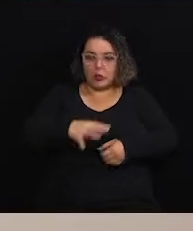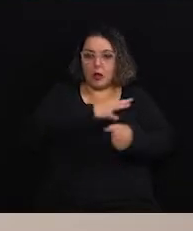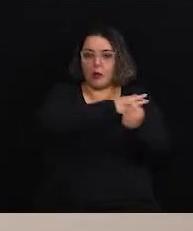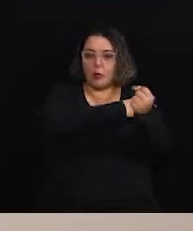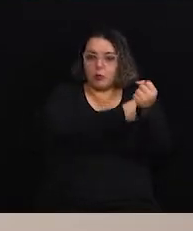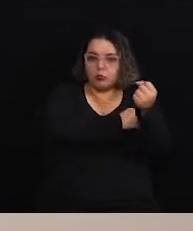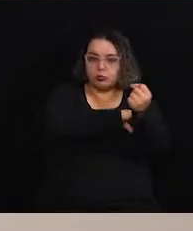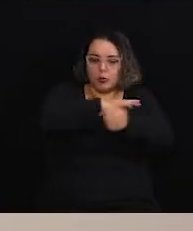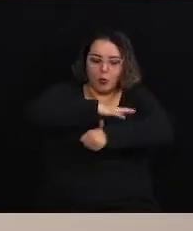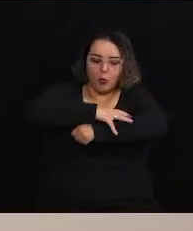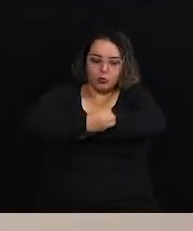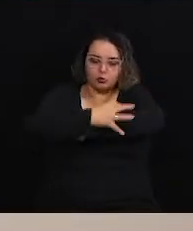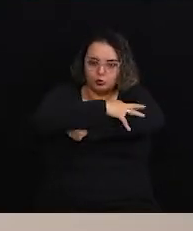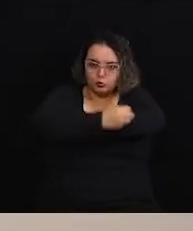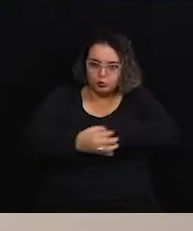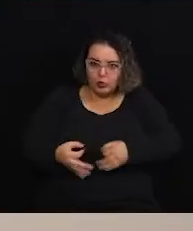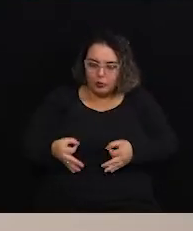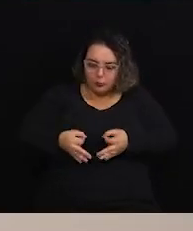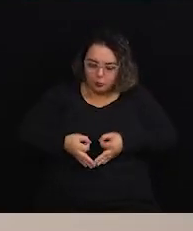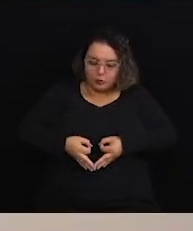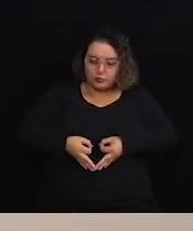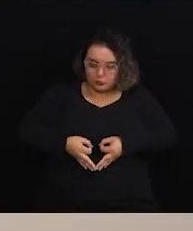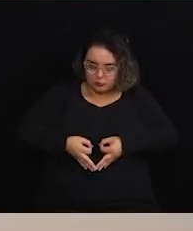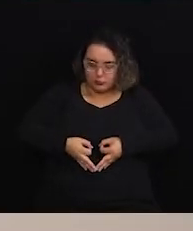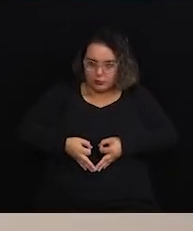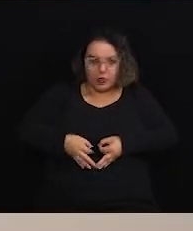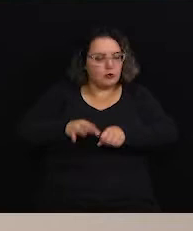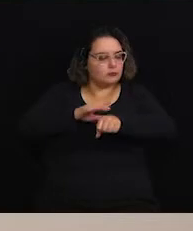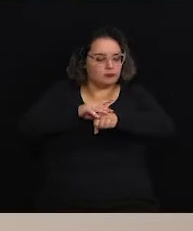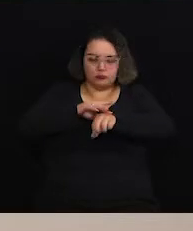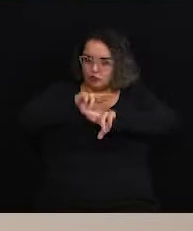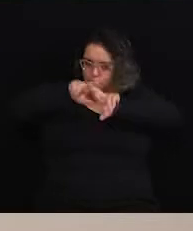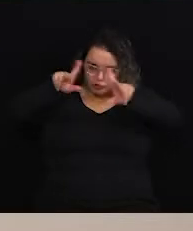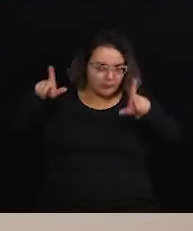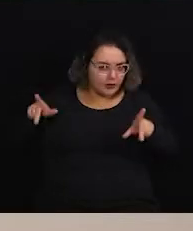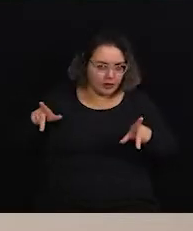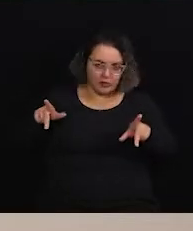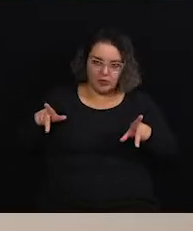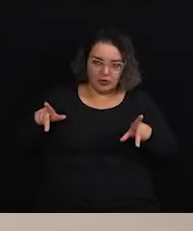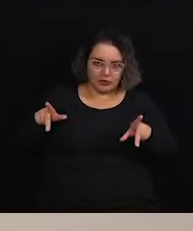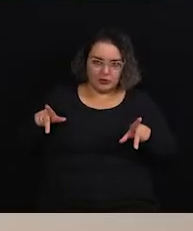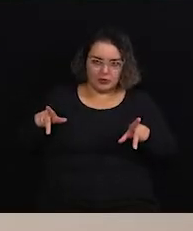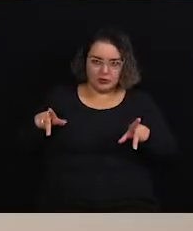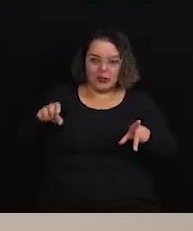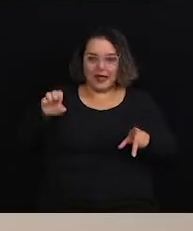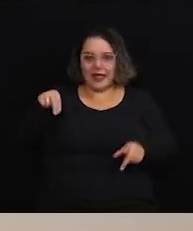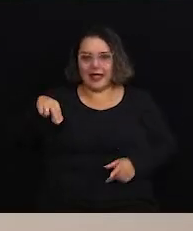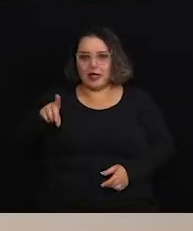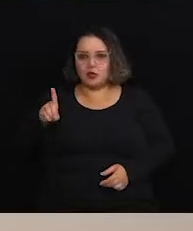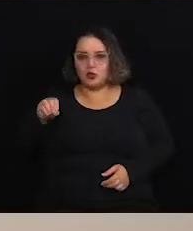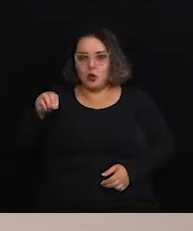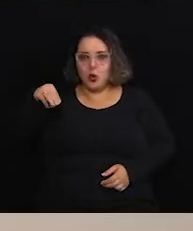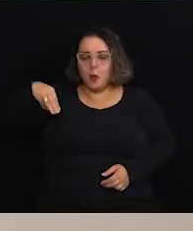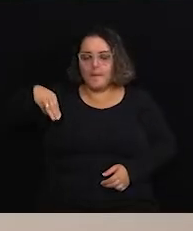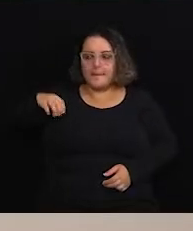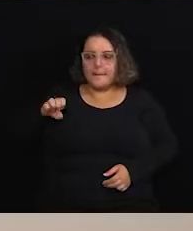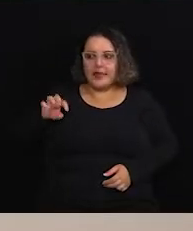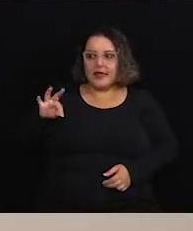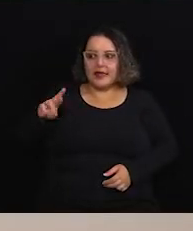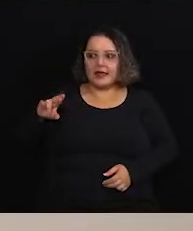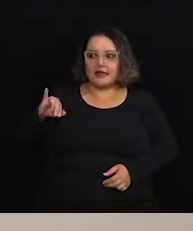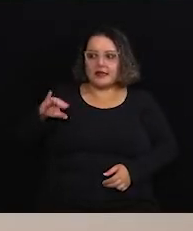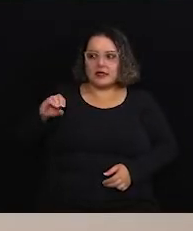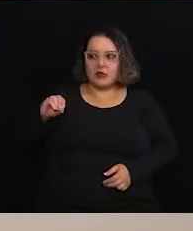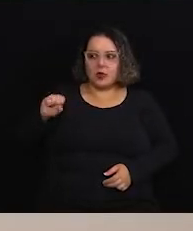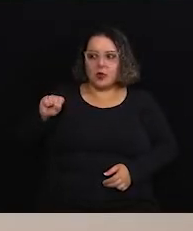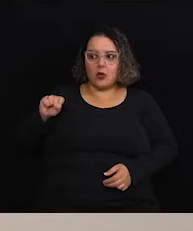que são nódulos benignos, que é uma patologia totalmente diferente da endometriose. A endometriose, ela pode formar nos